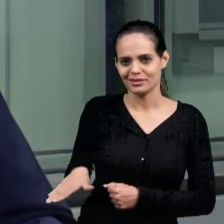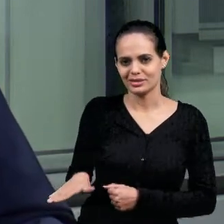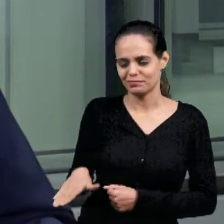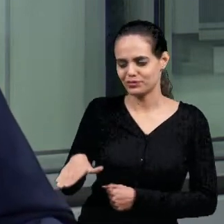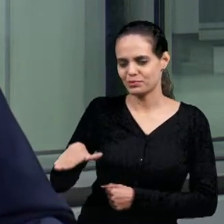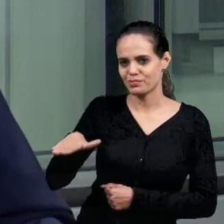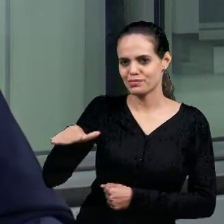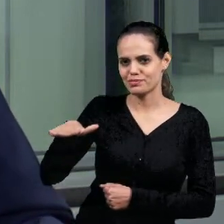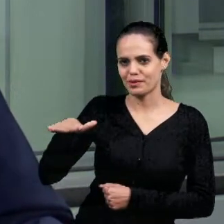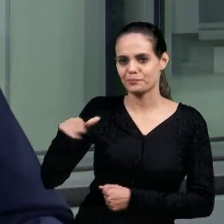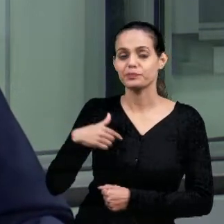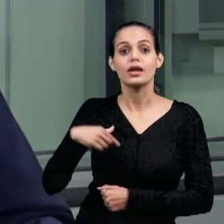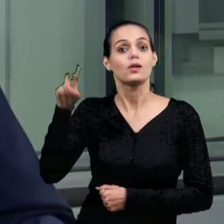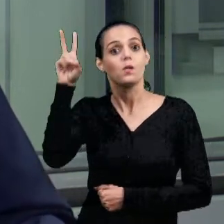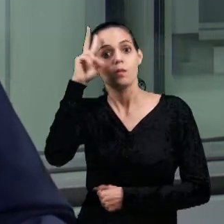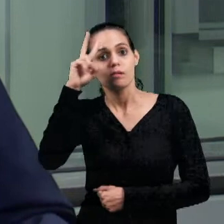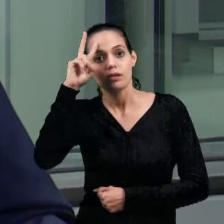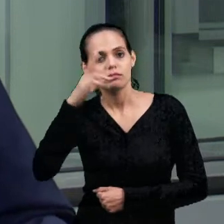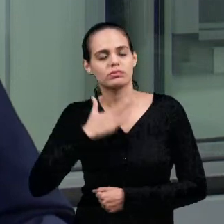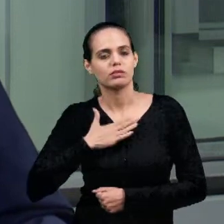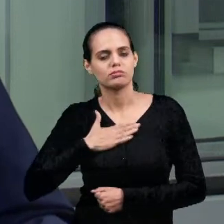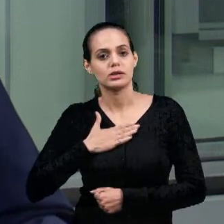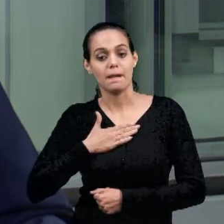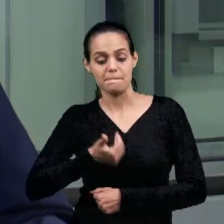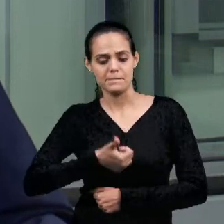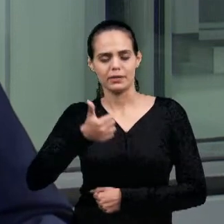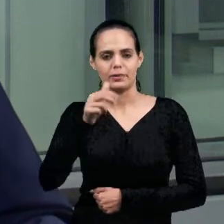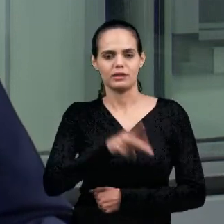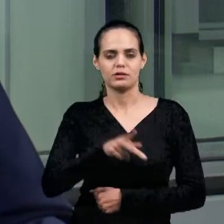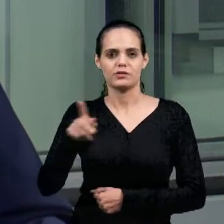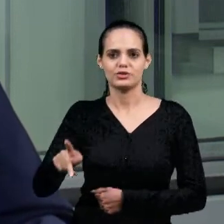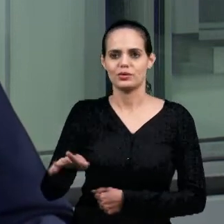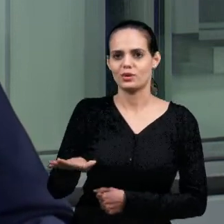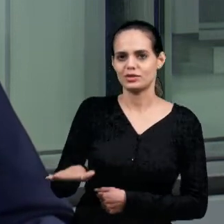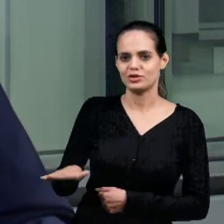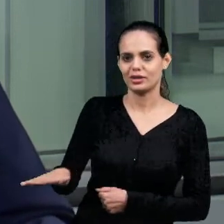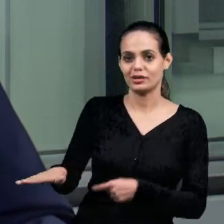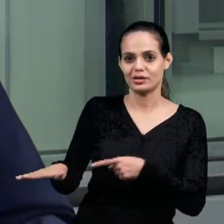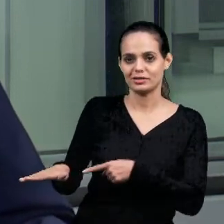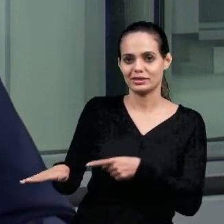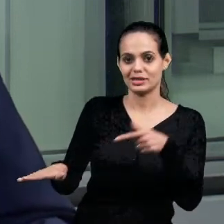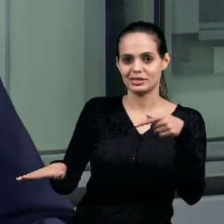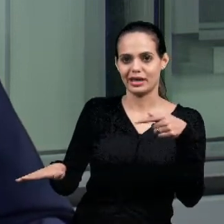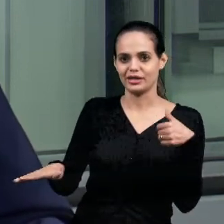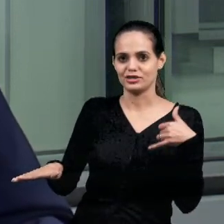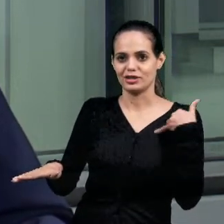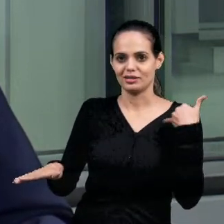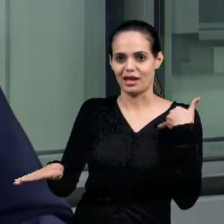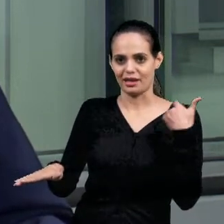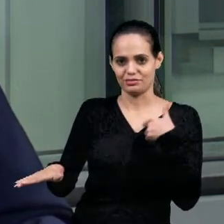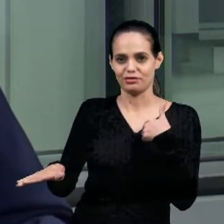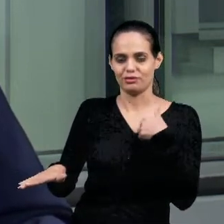minha primeira professora de criança, eu estava com 7 anos de idade, no